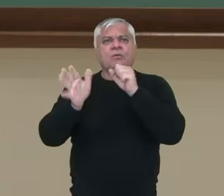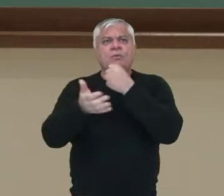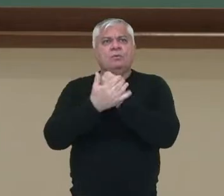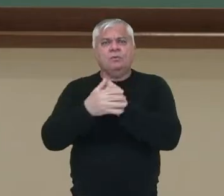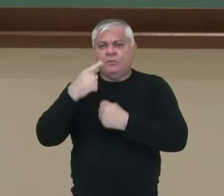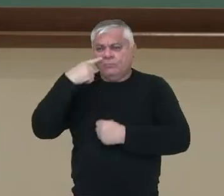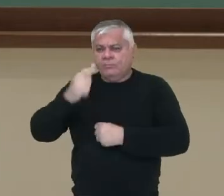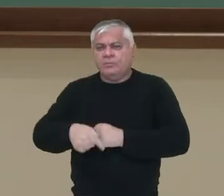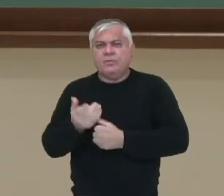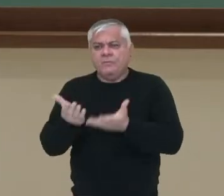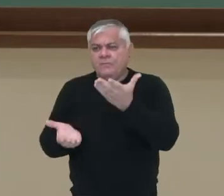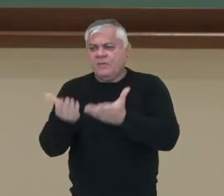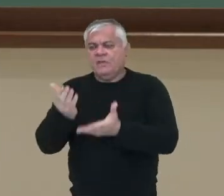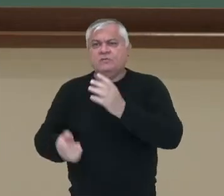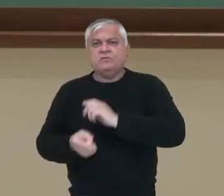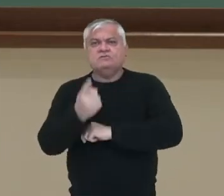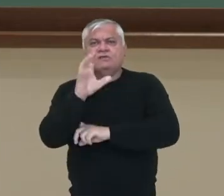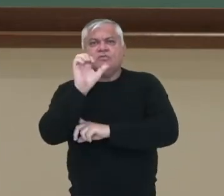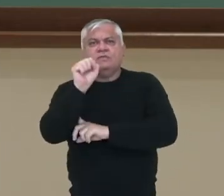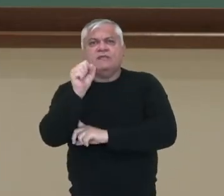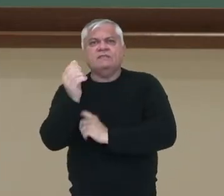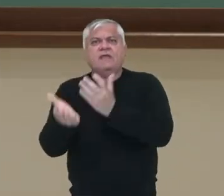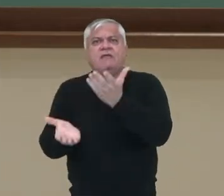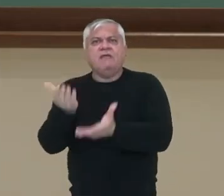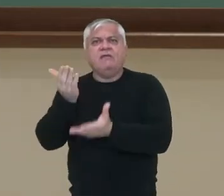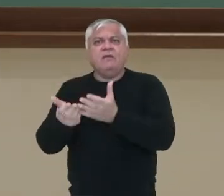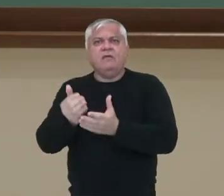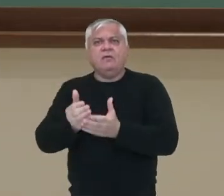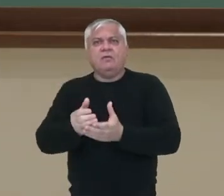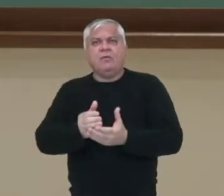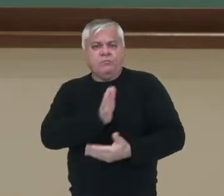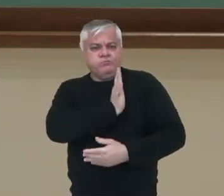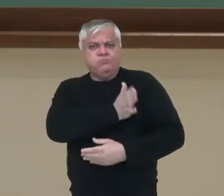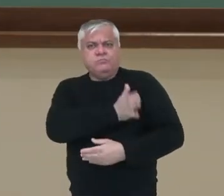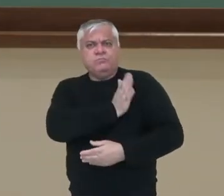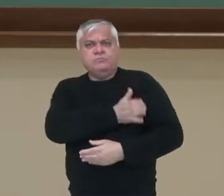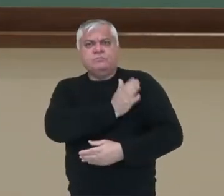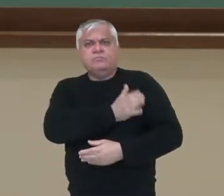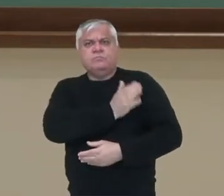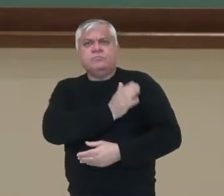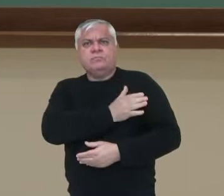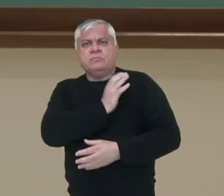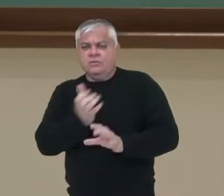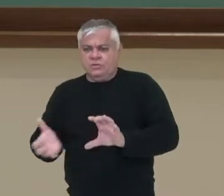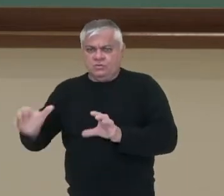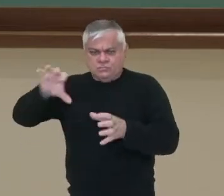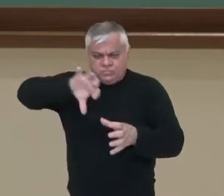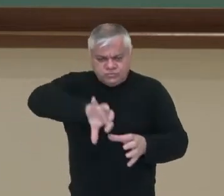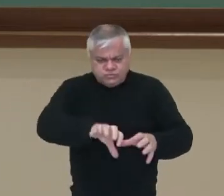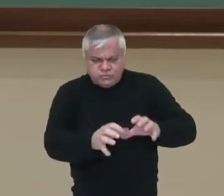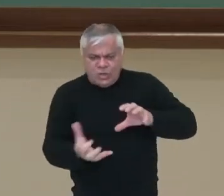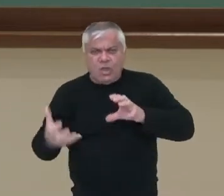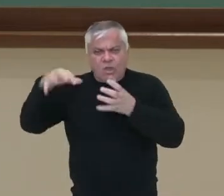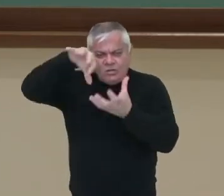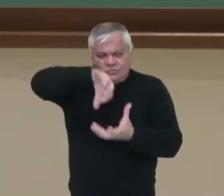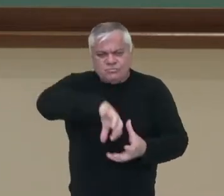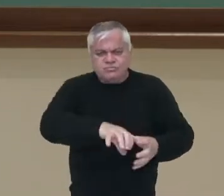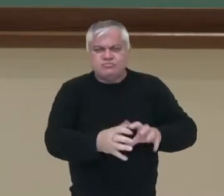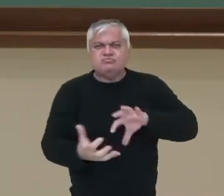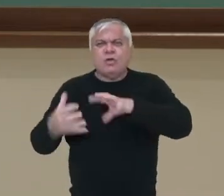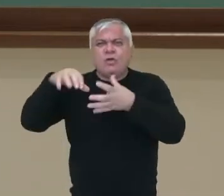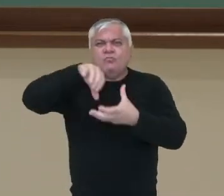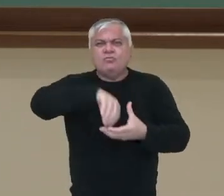180 quilos, o coração teve de ser banhado em cerca de 3.800 litros de formaldeído para evitar a sua